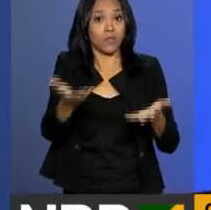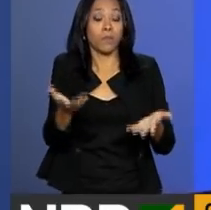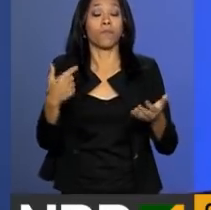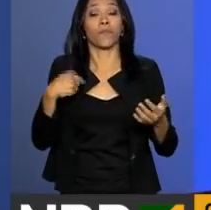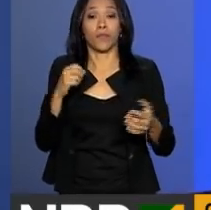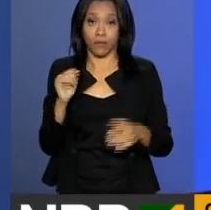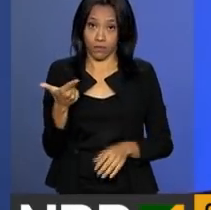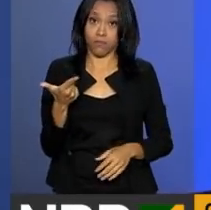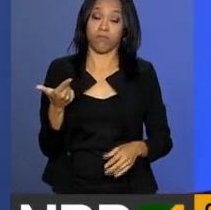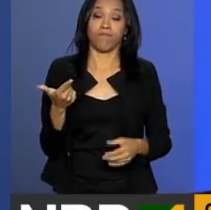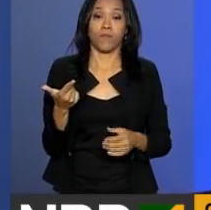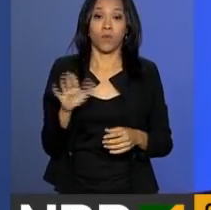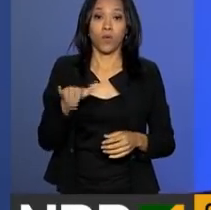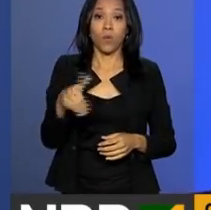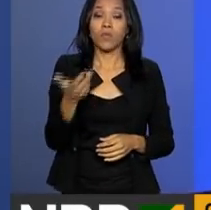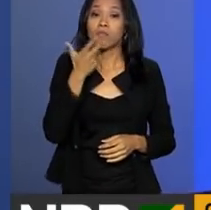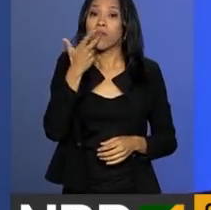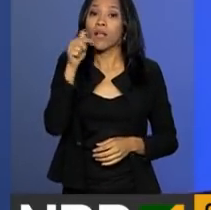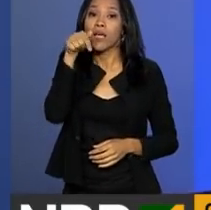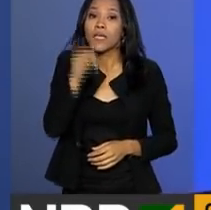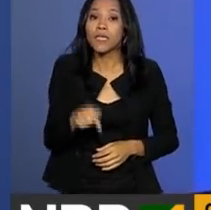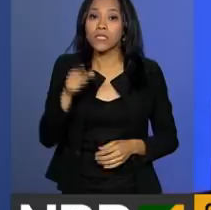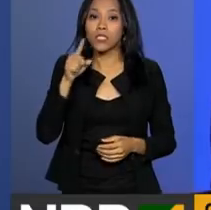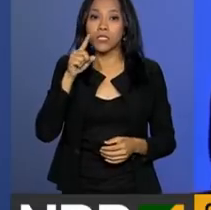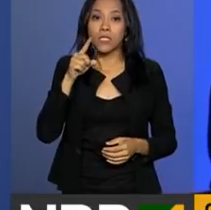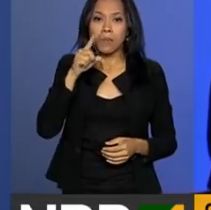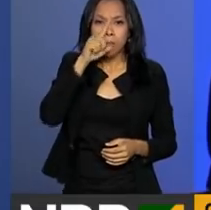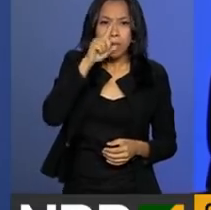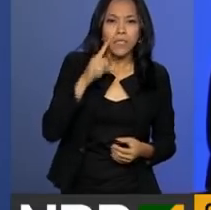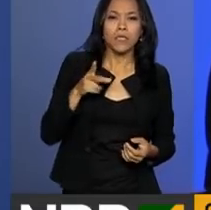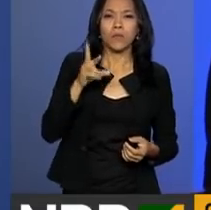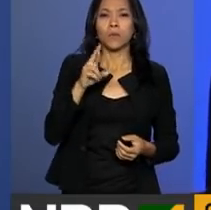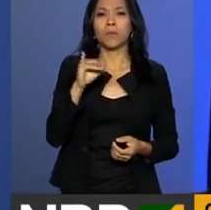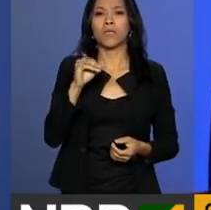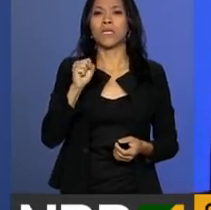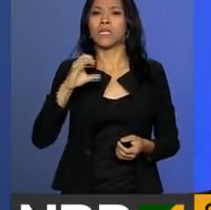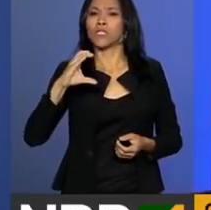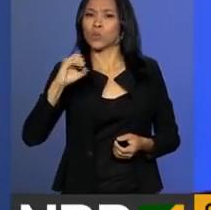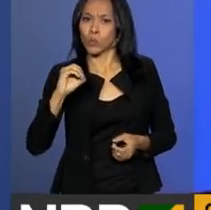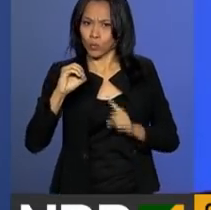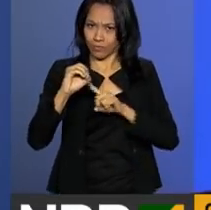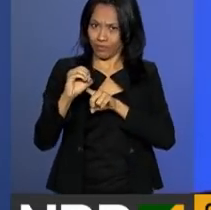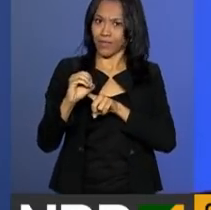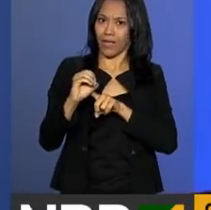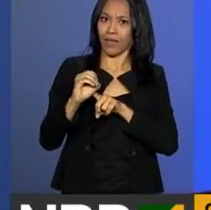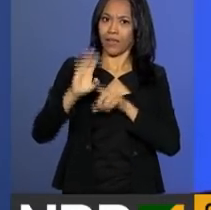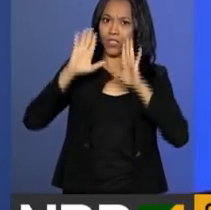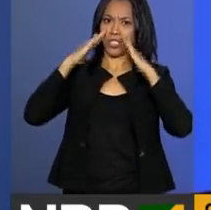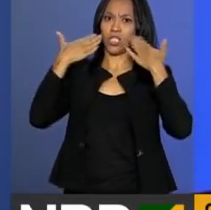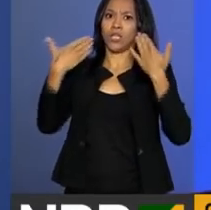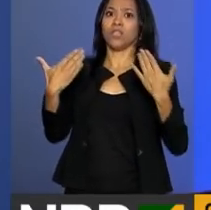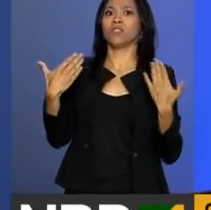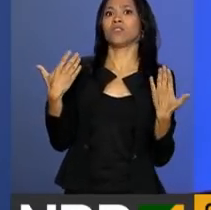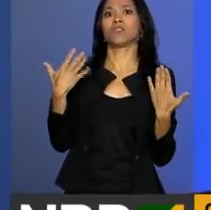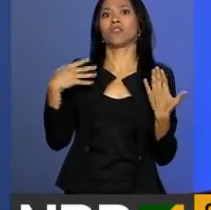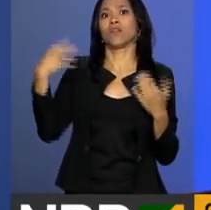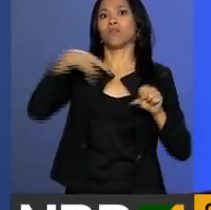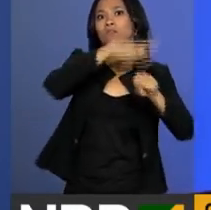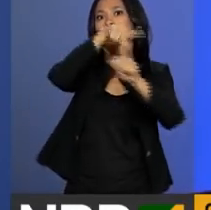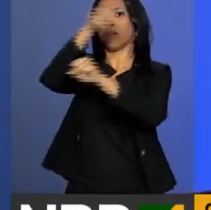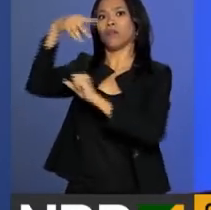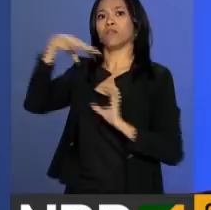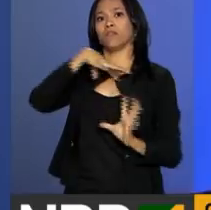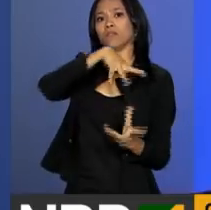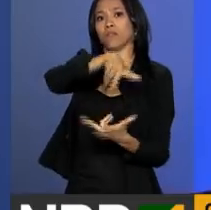quando aqui se fala em risco do brasil perante a comunidade internacional nós temos que convocar sempre